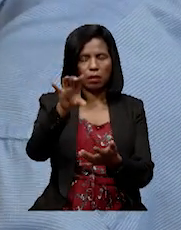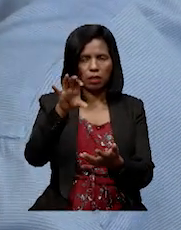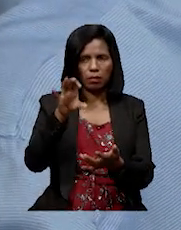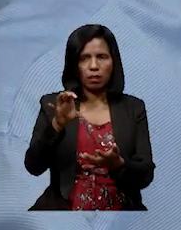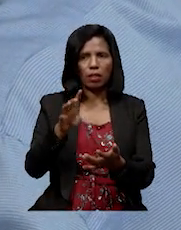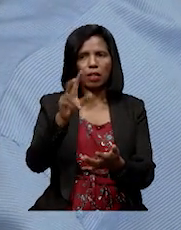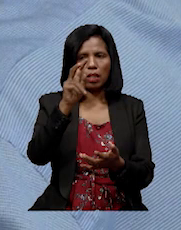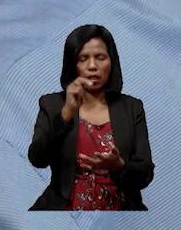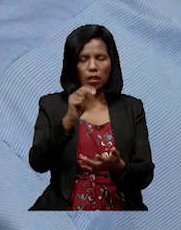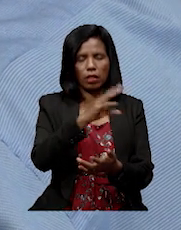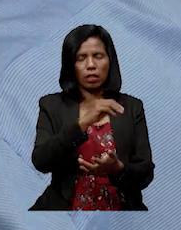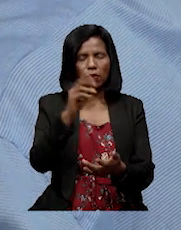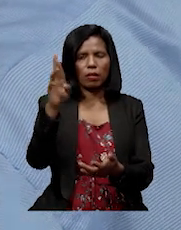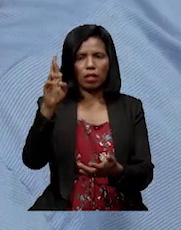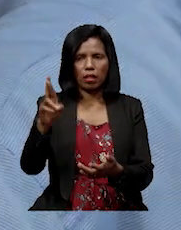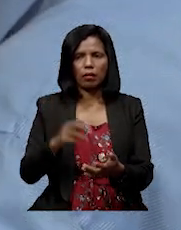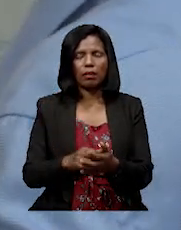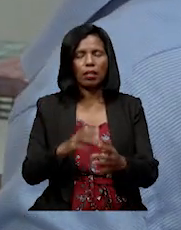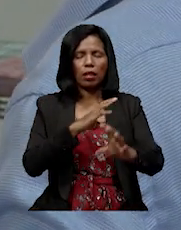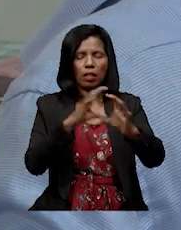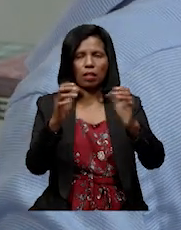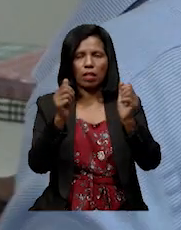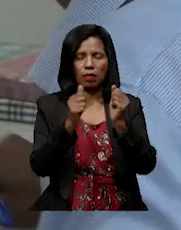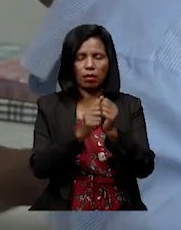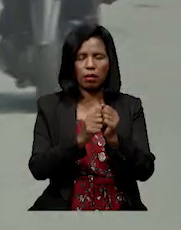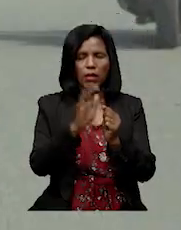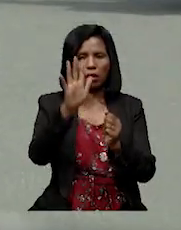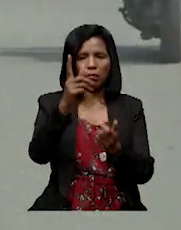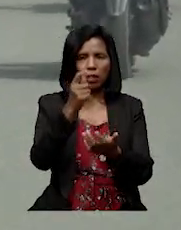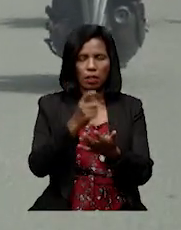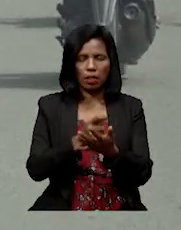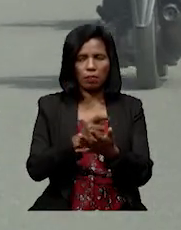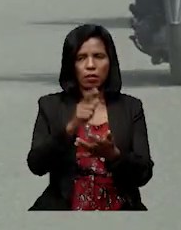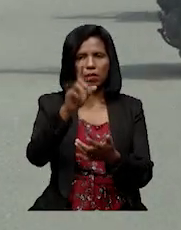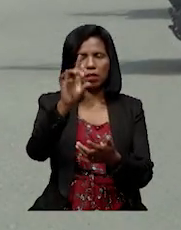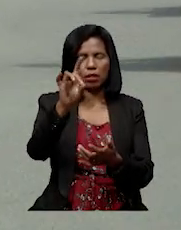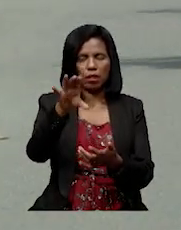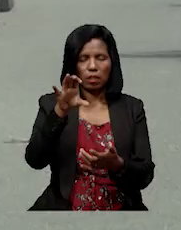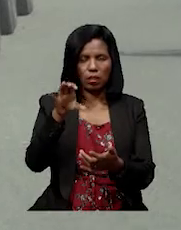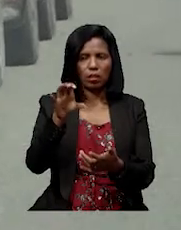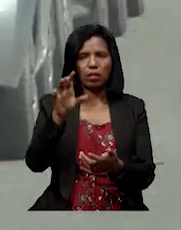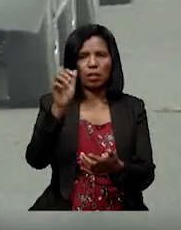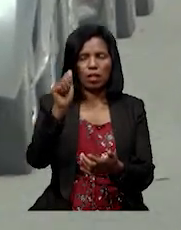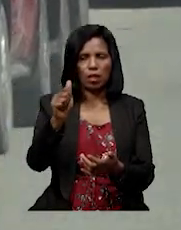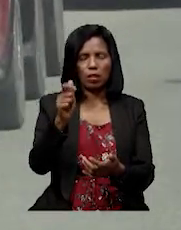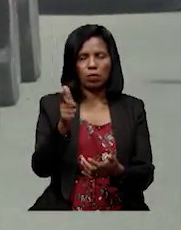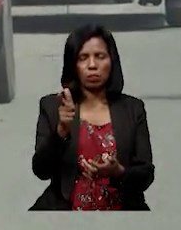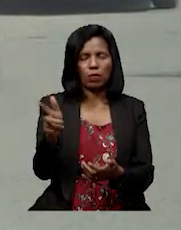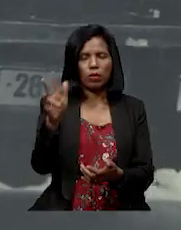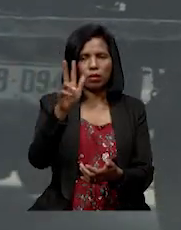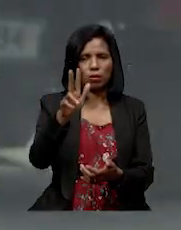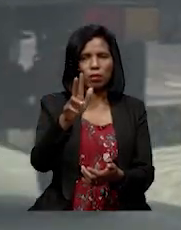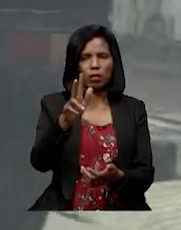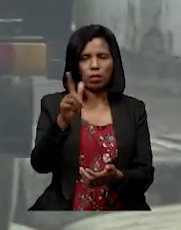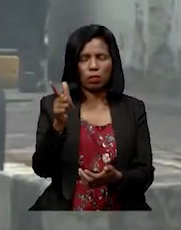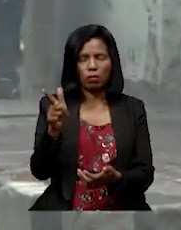N to eri. Kareta ligeirus hamutu krihun lima atus walu sa nulu resin hat, husi A rua nulu resin tolu to A rua